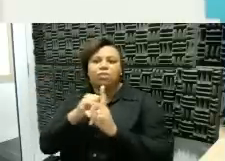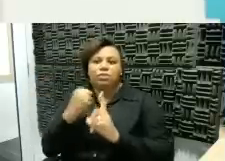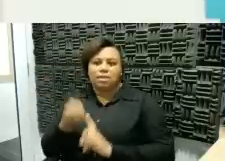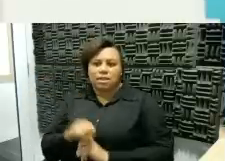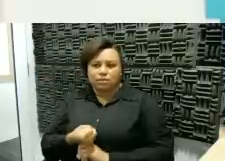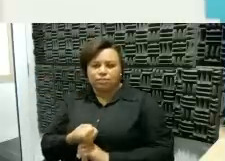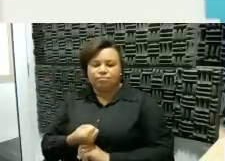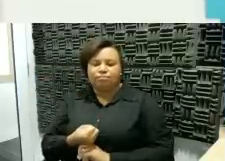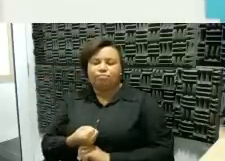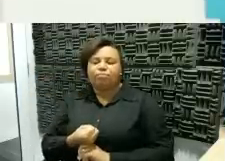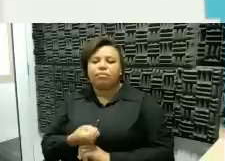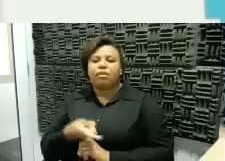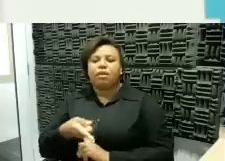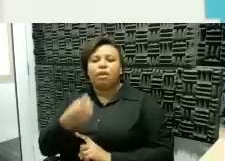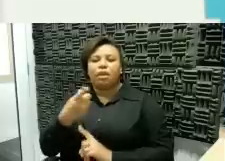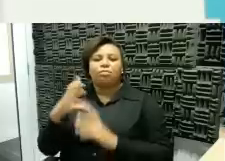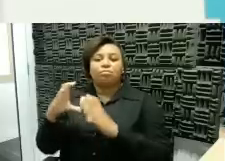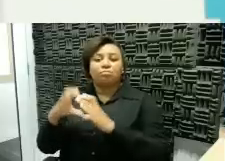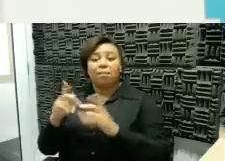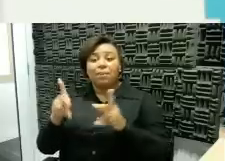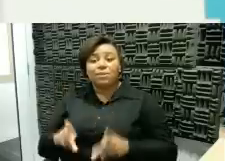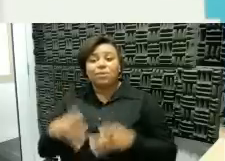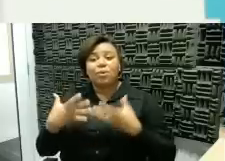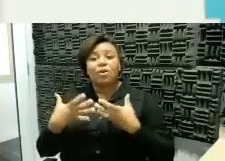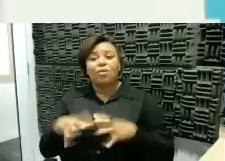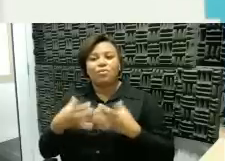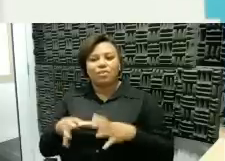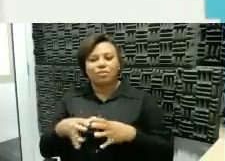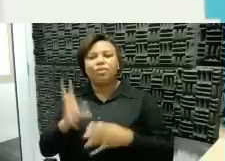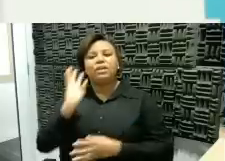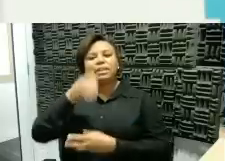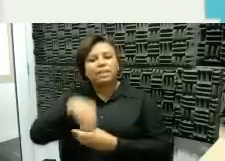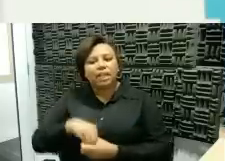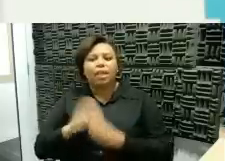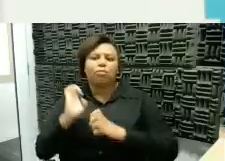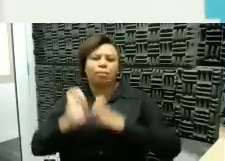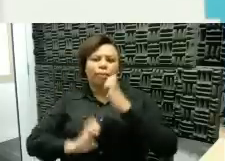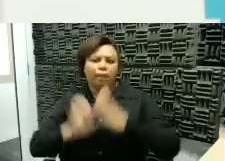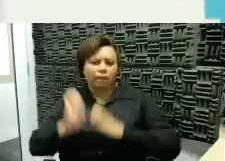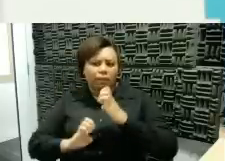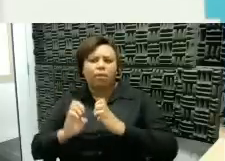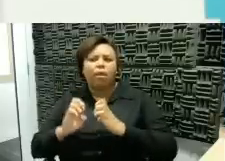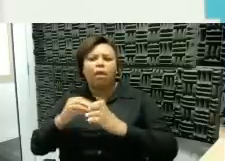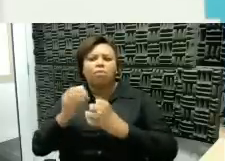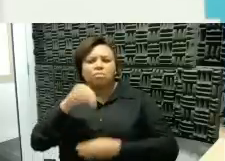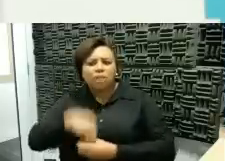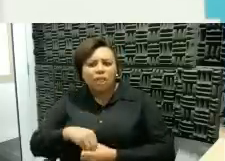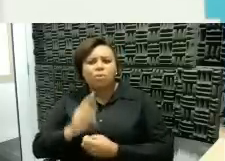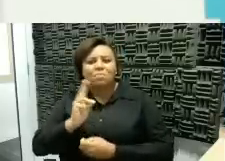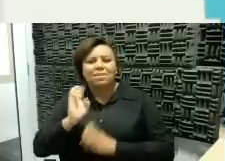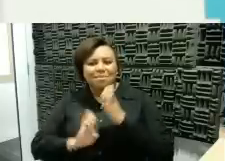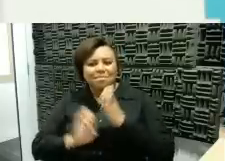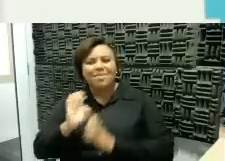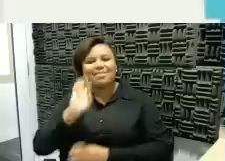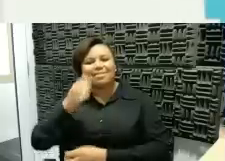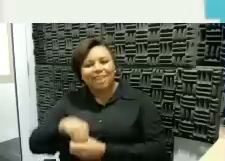pro convívio dentro da empresa né eu coloco elas dentro da mesma empresa coloco elas dentro da mesma escola regular que as